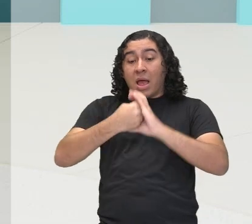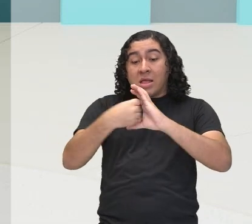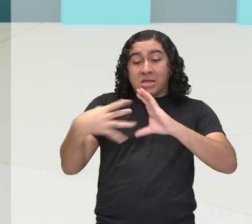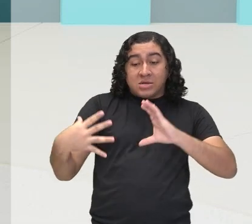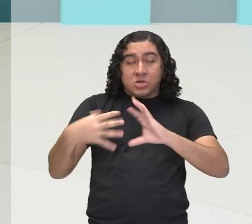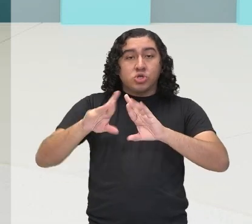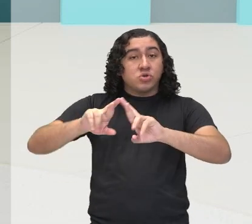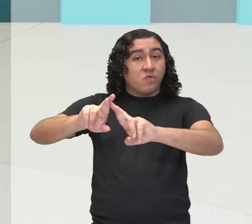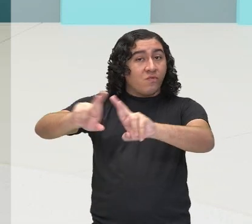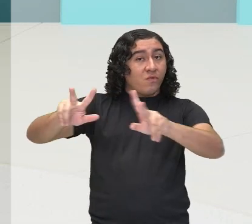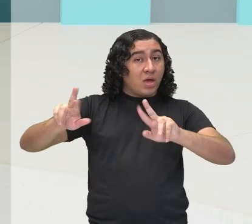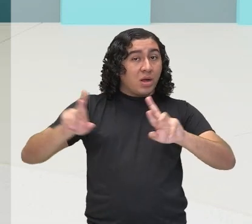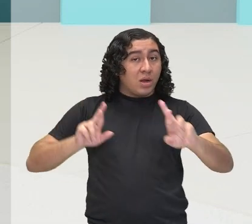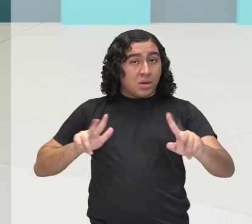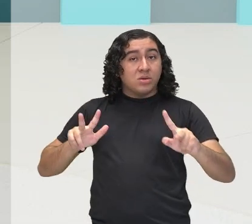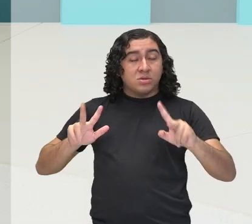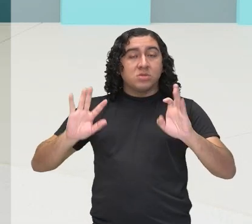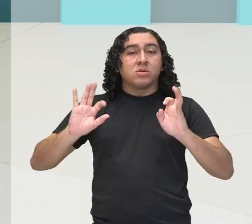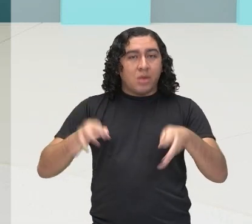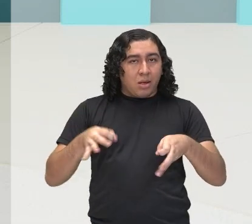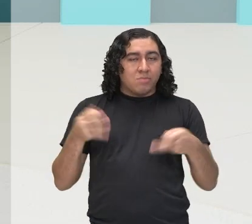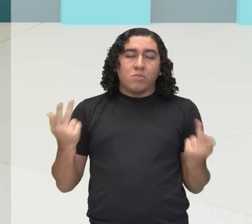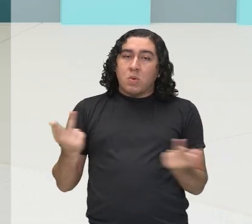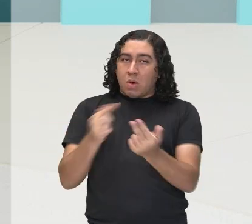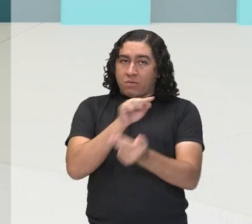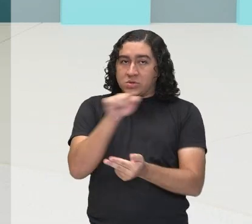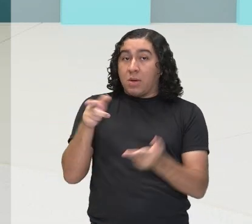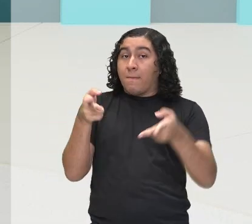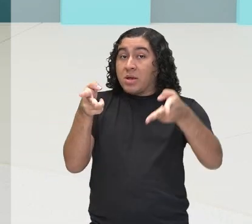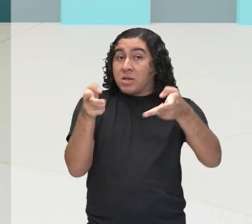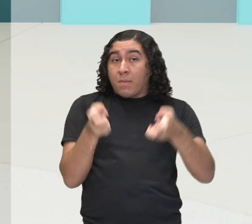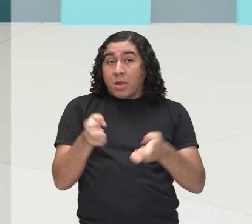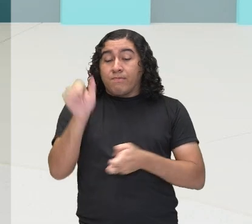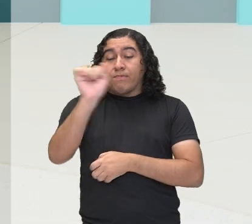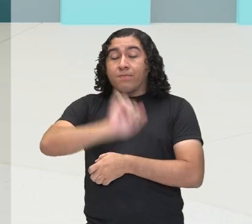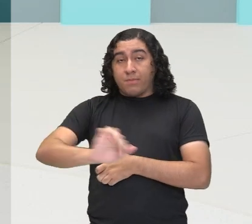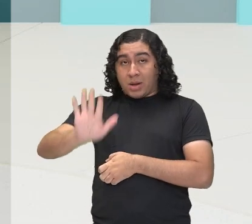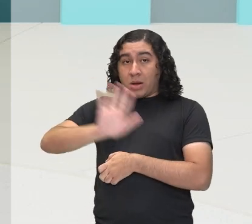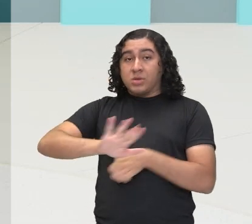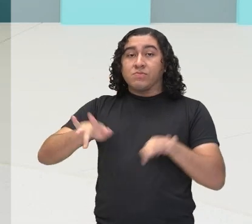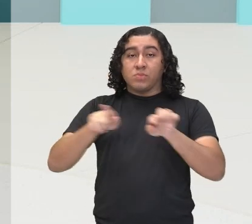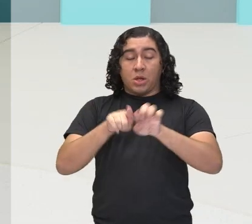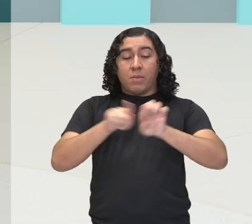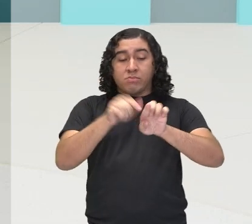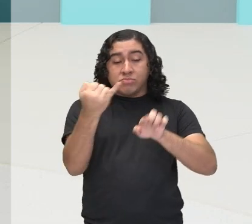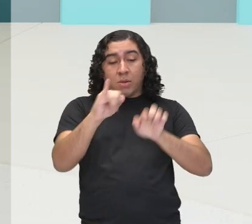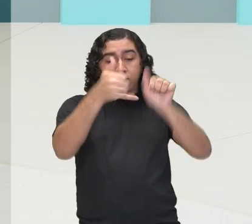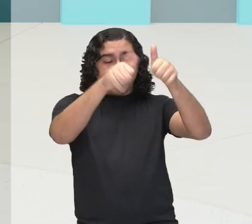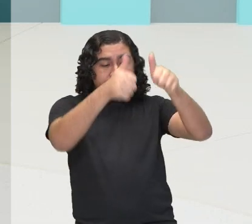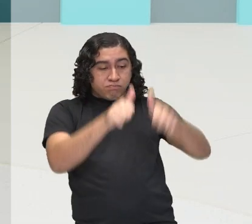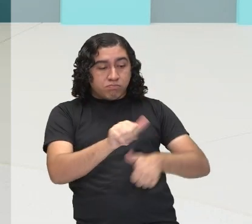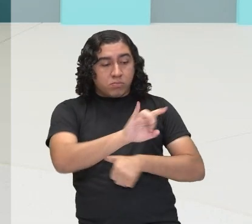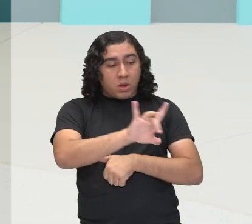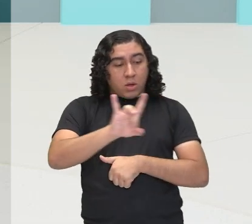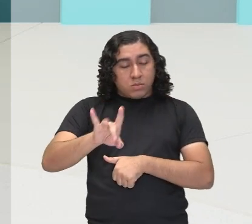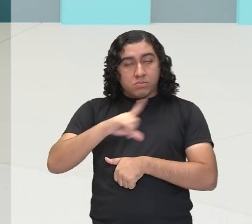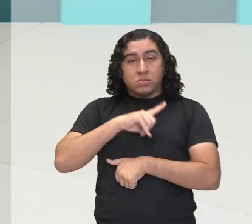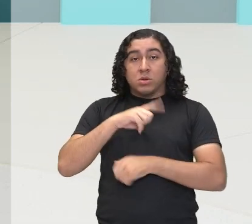características diferentes, como vocês viram, observaram aí, cada um com a